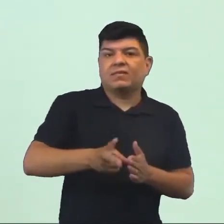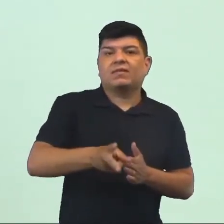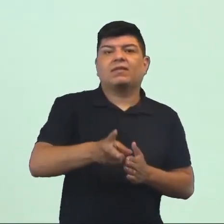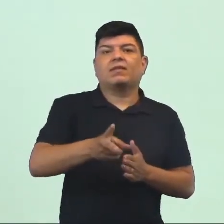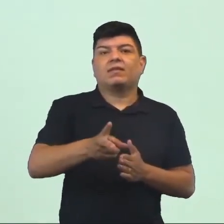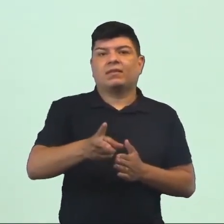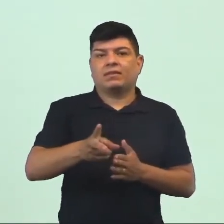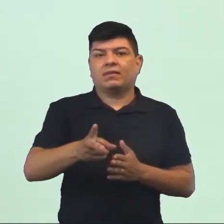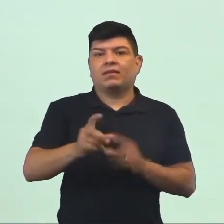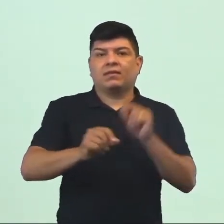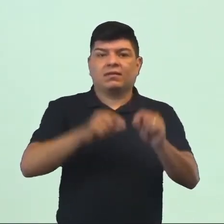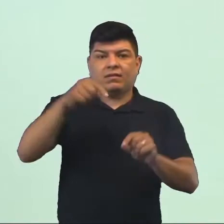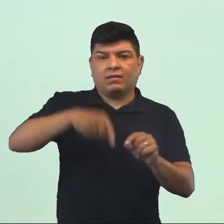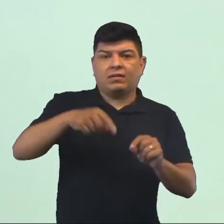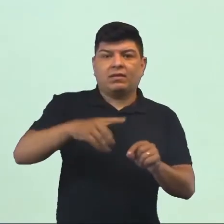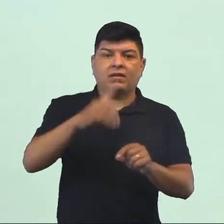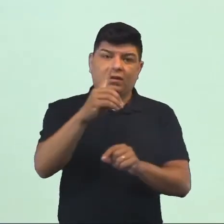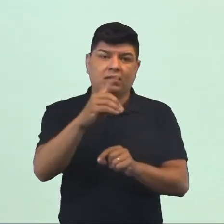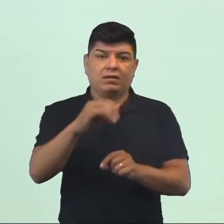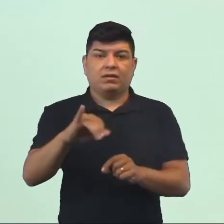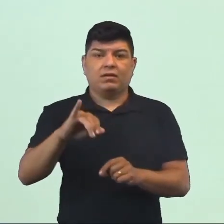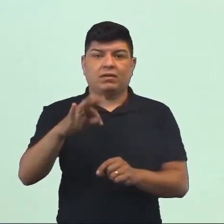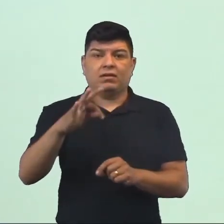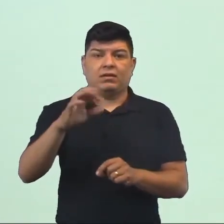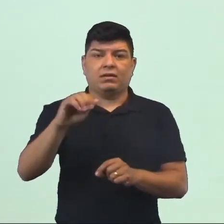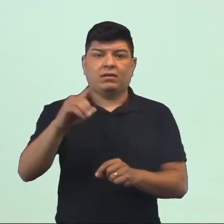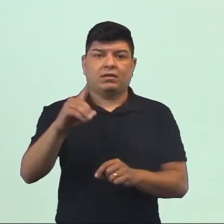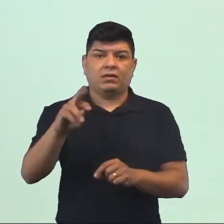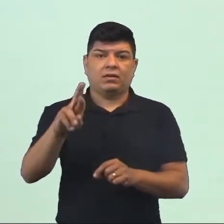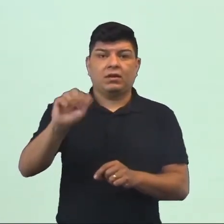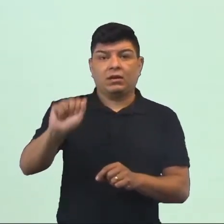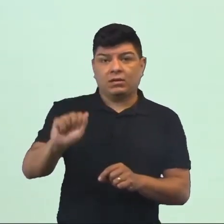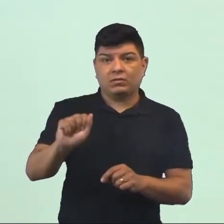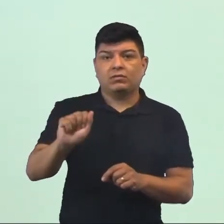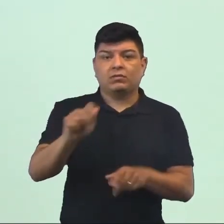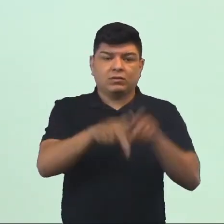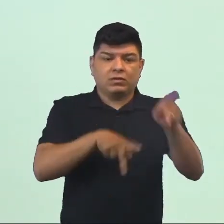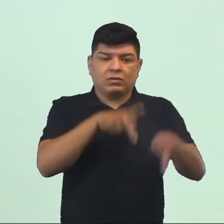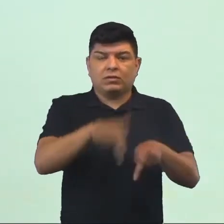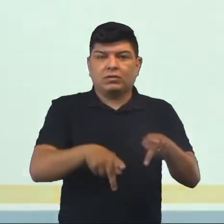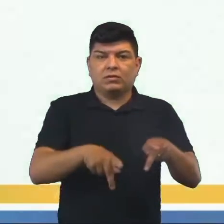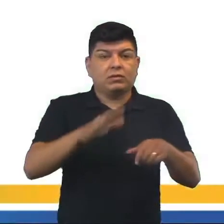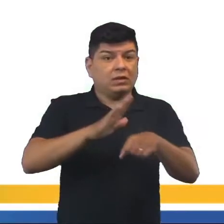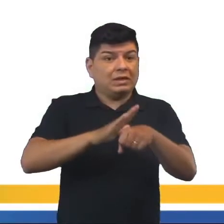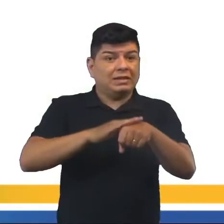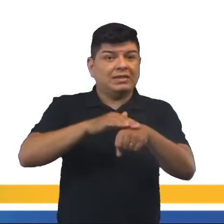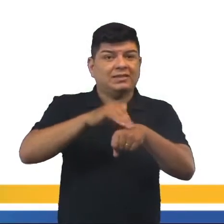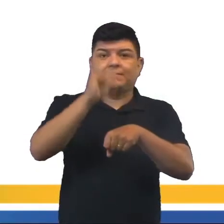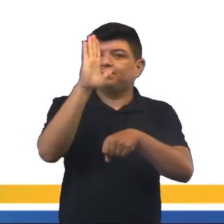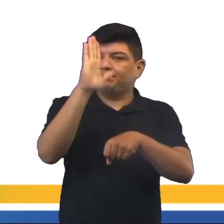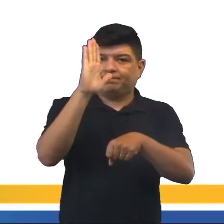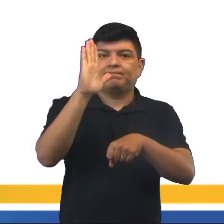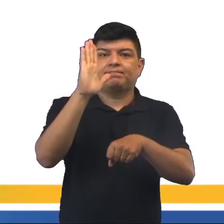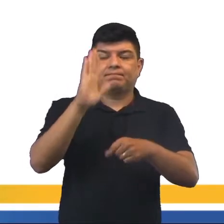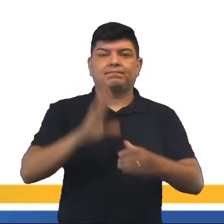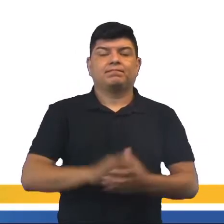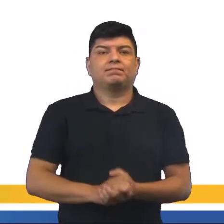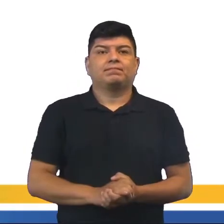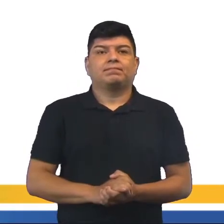da ditadura no Brasil e as pressões populares eram cada vez maiores.